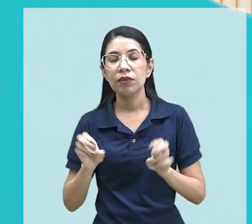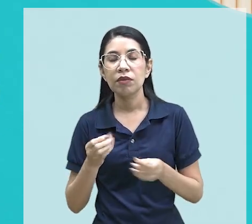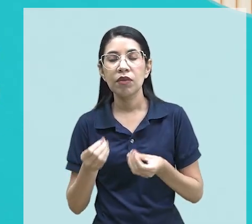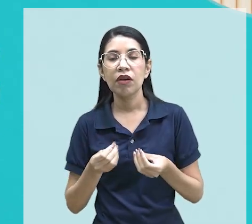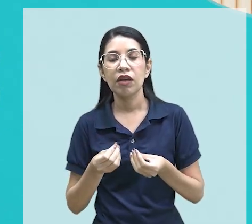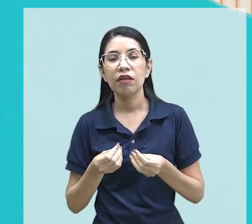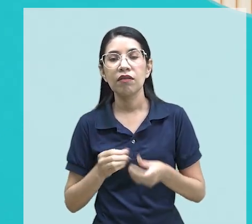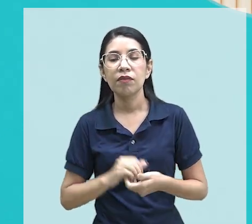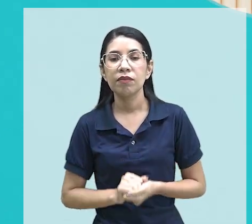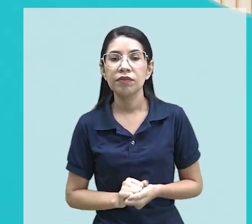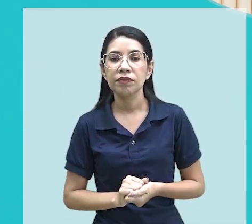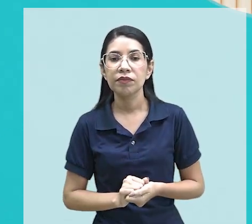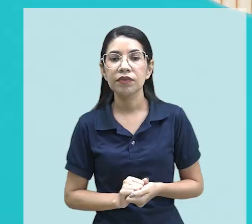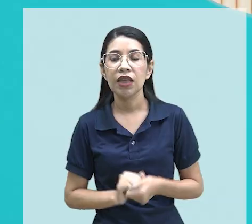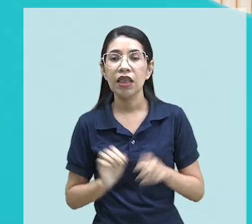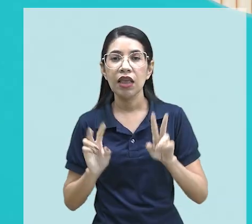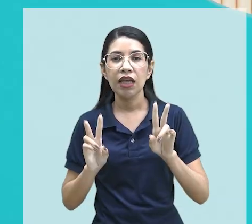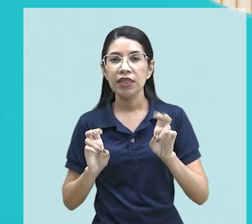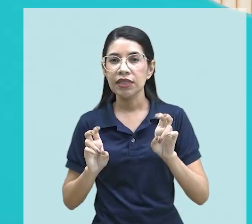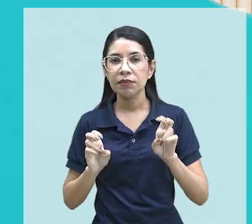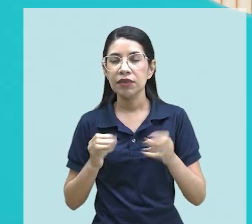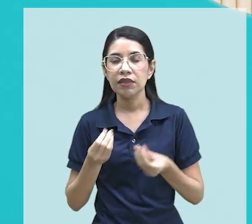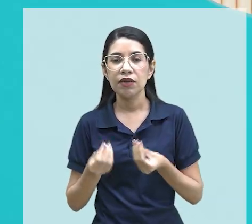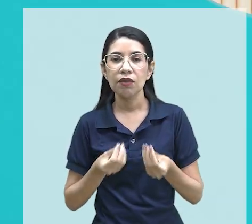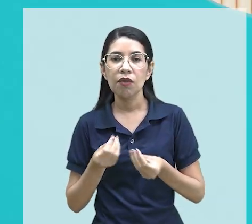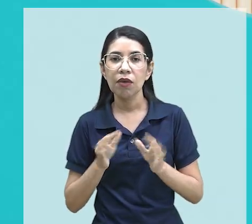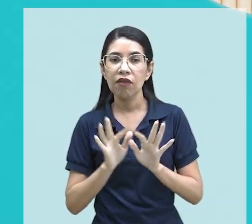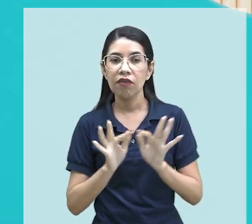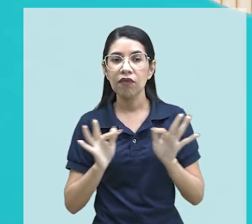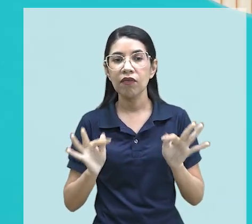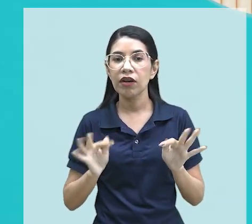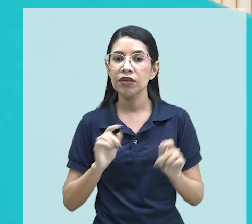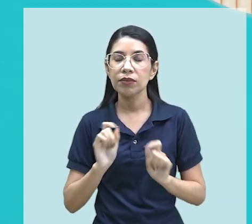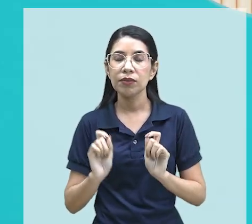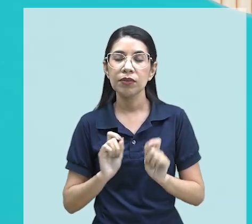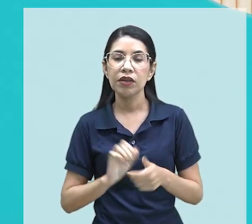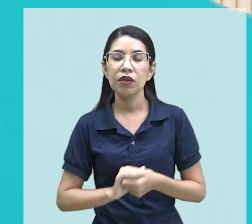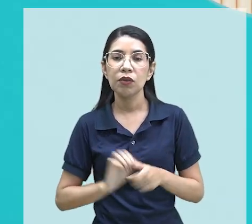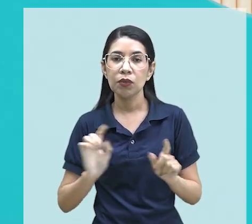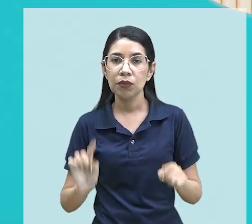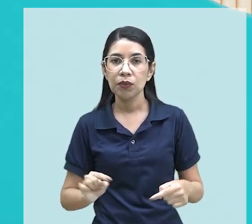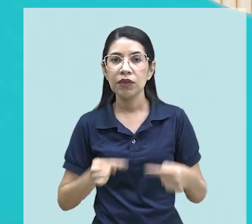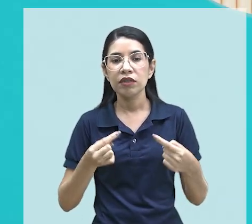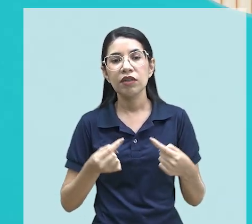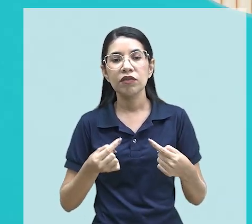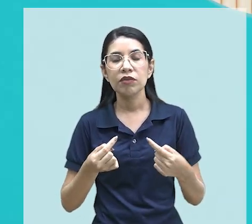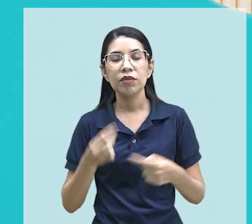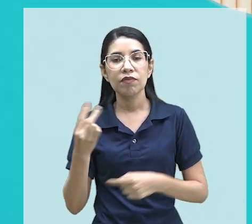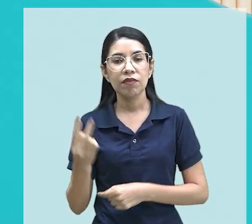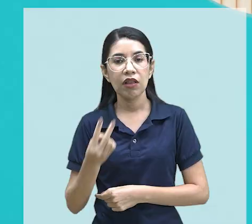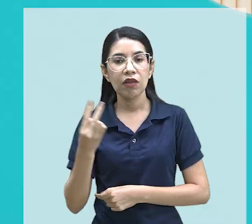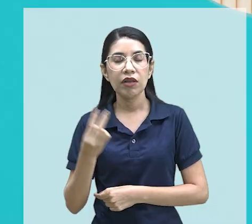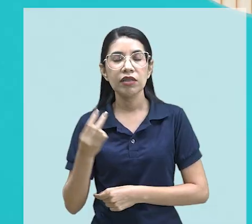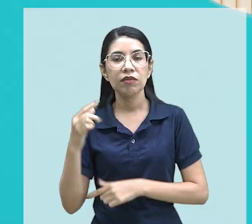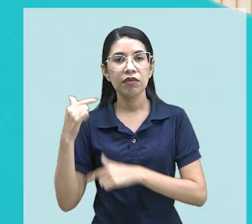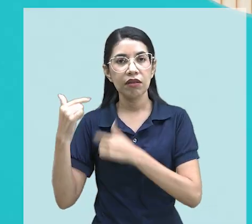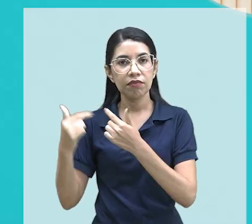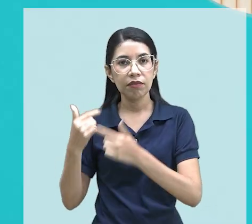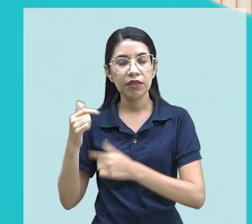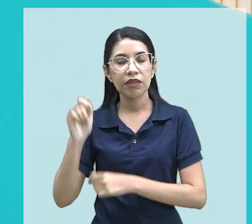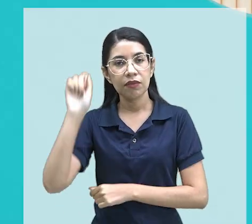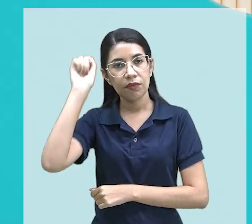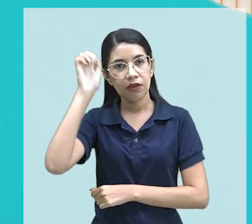cita explicitamente a frase temática, desafios para a valorização da